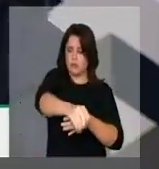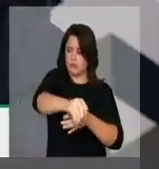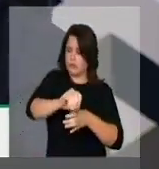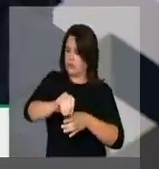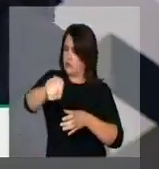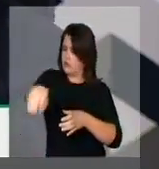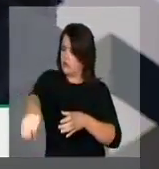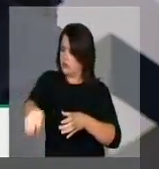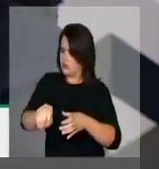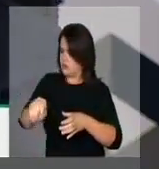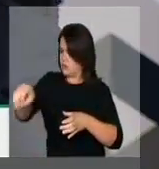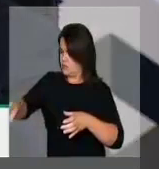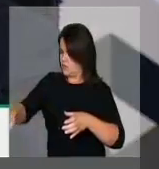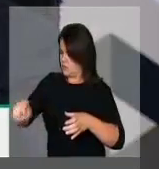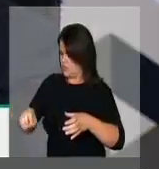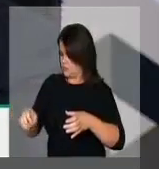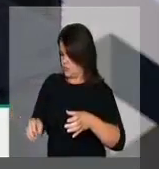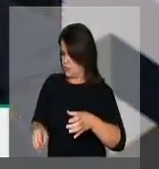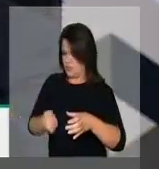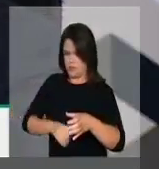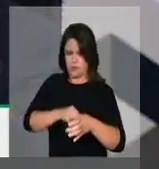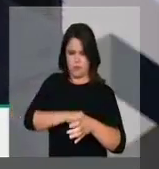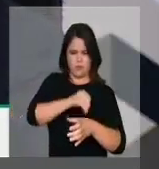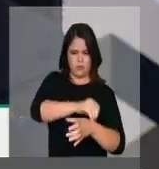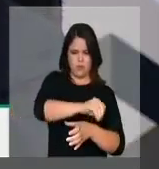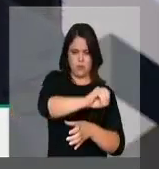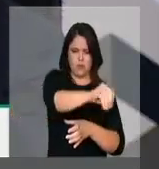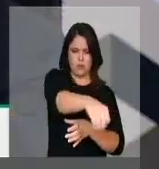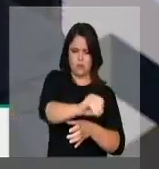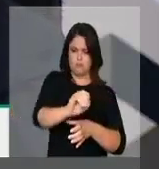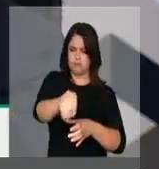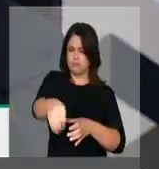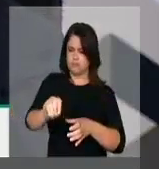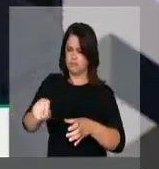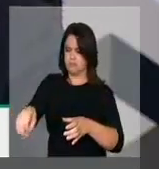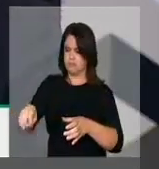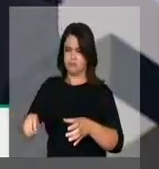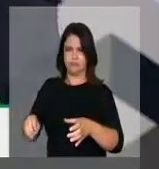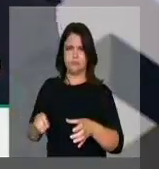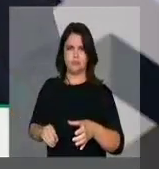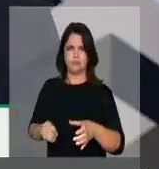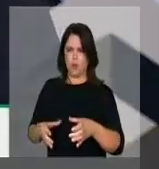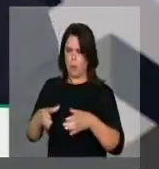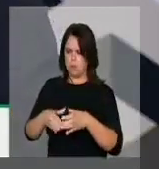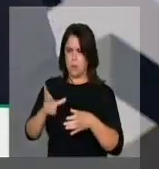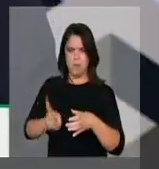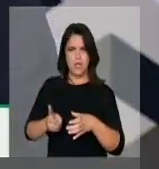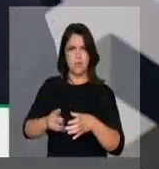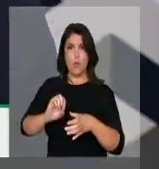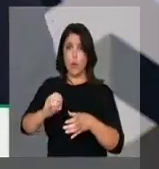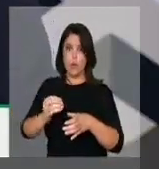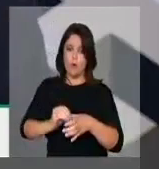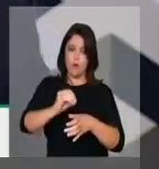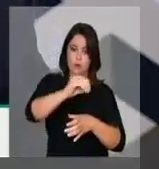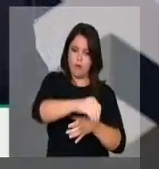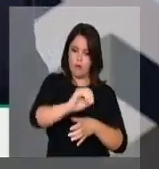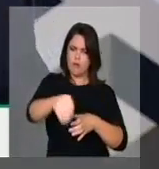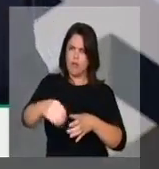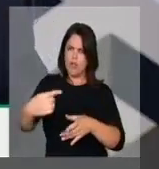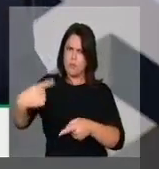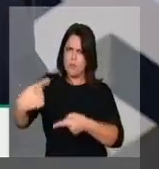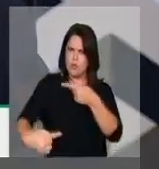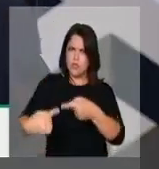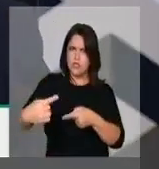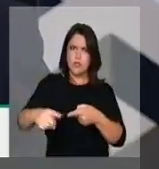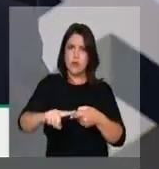cada função num recipiente distinto. Então, esse é um traço fundamental. E esse é um traço não só da política, é